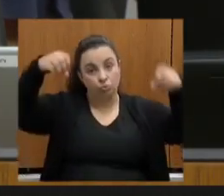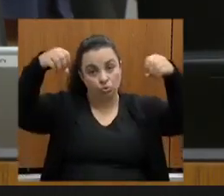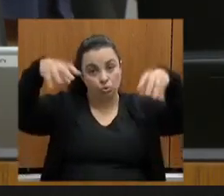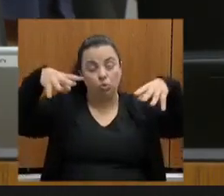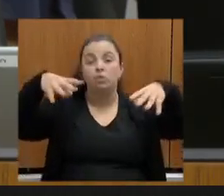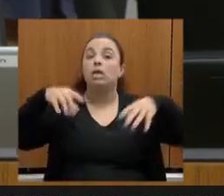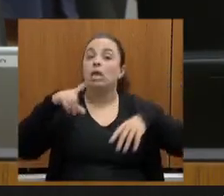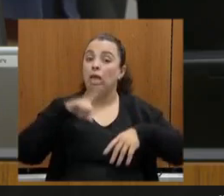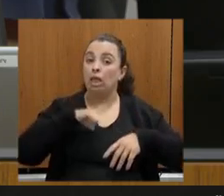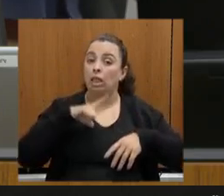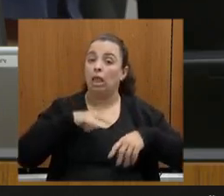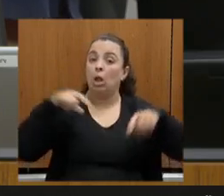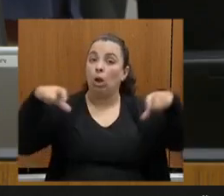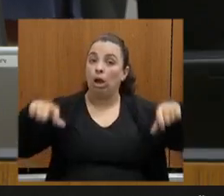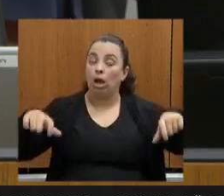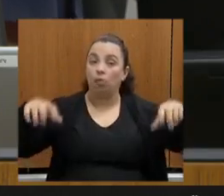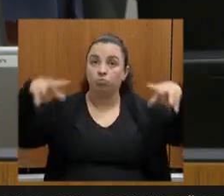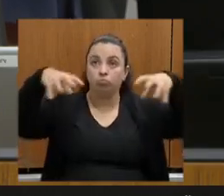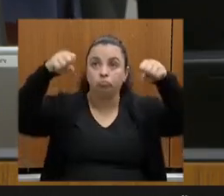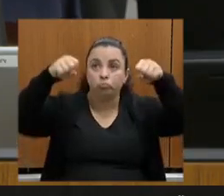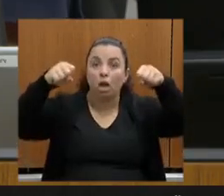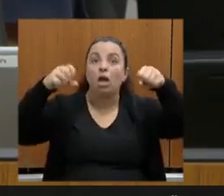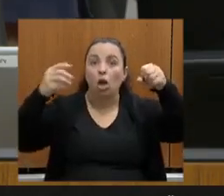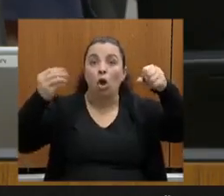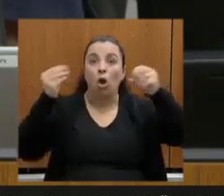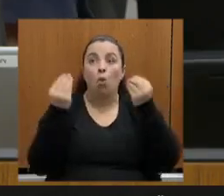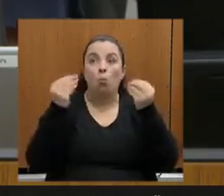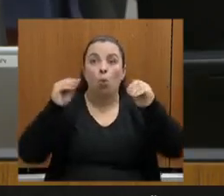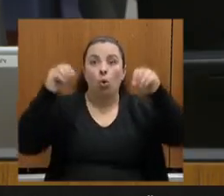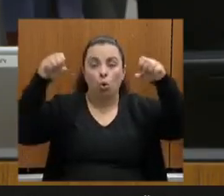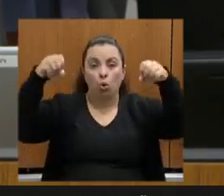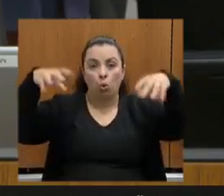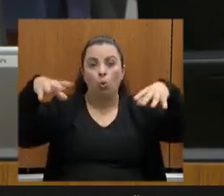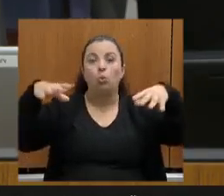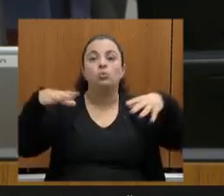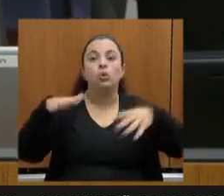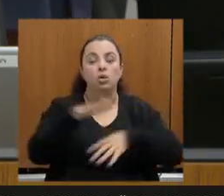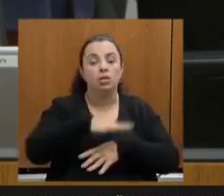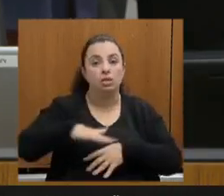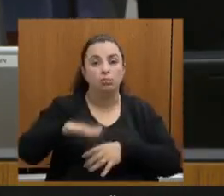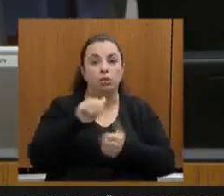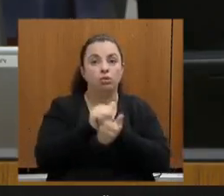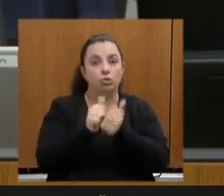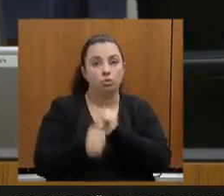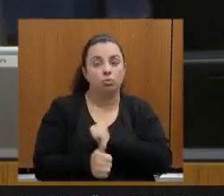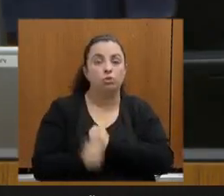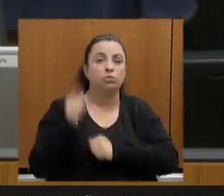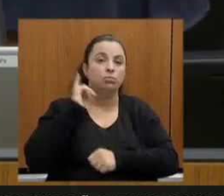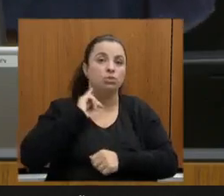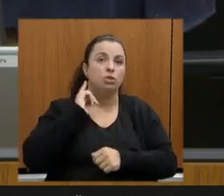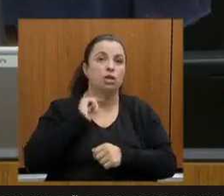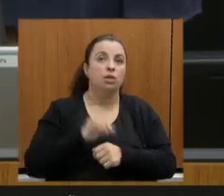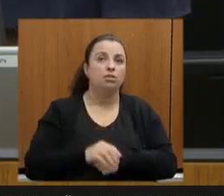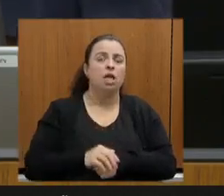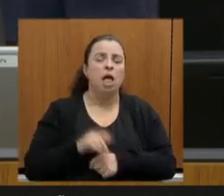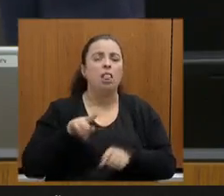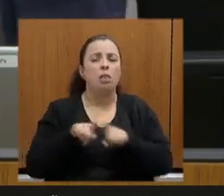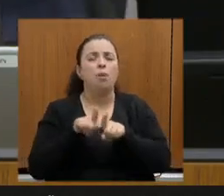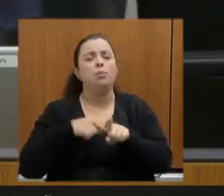pública para os espaços desportivos no estado de Minas Gerais